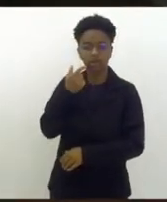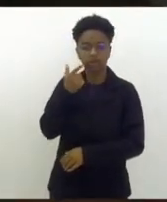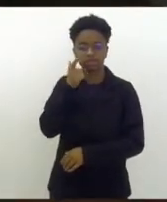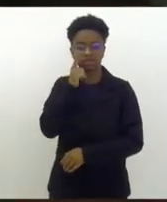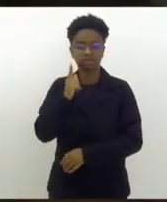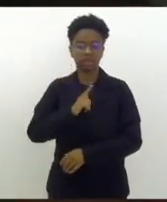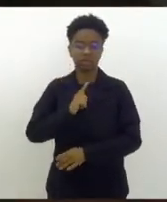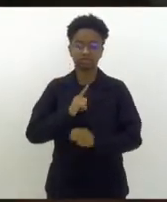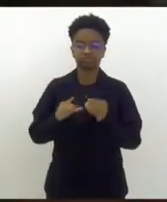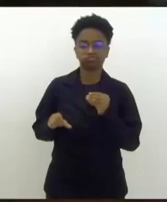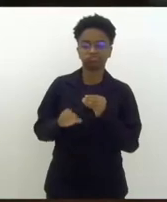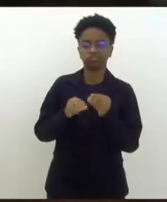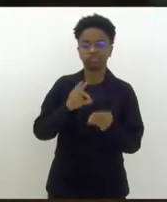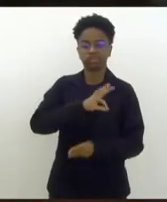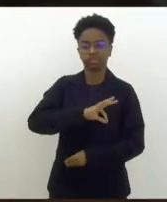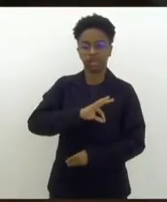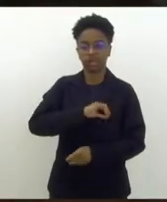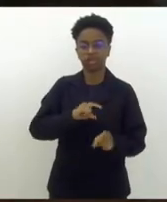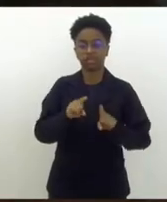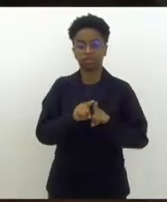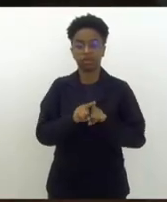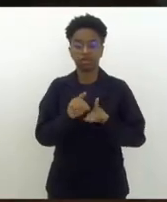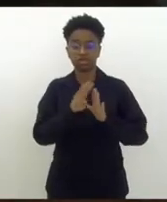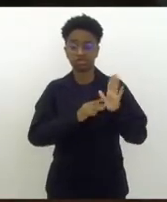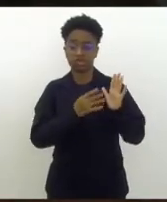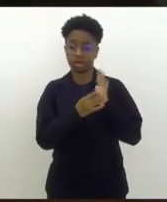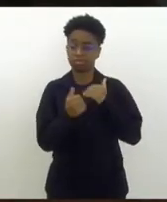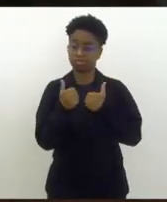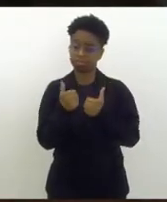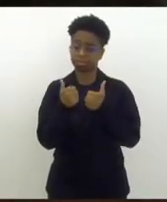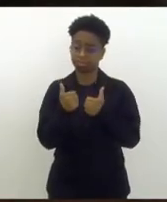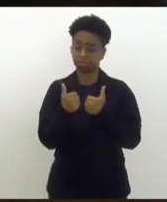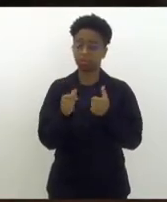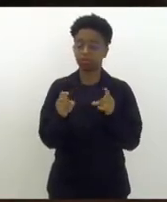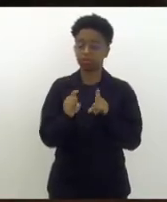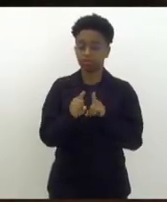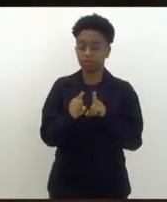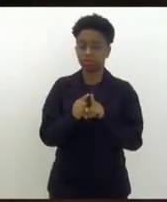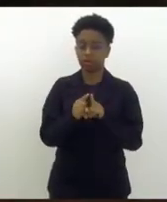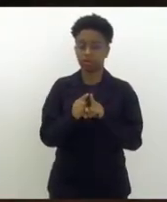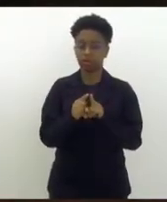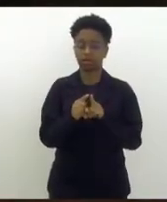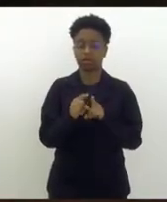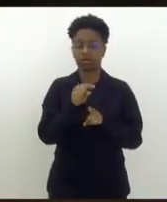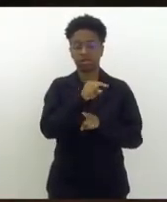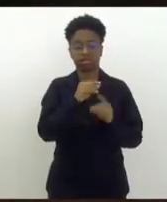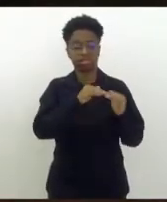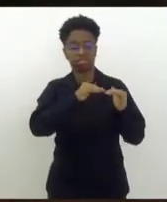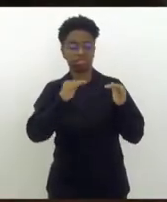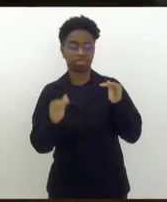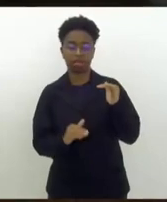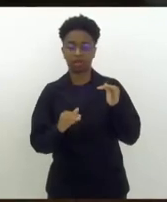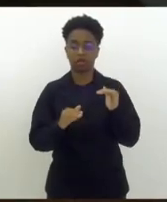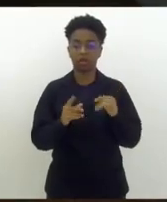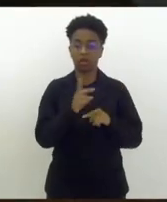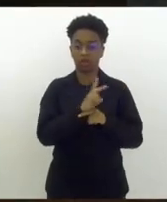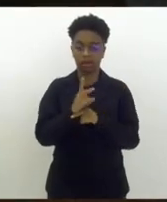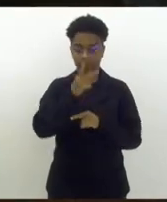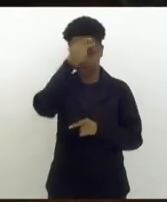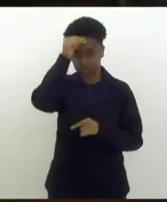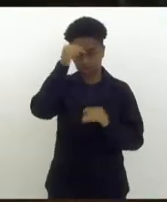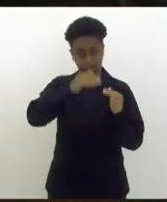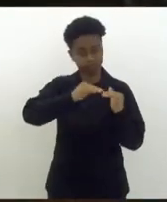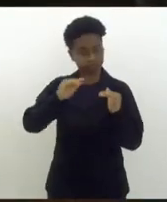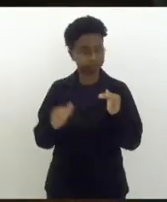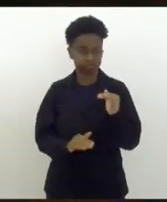um adicional numa escala que lhes beneficia em detrimento da brava guarda municipal formada por homens